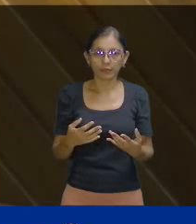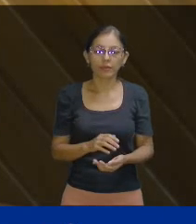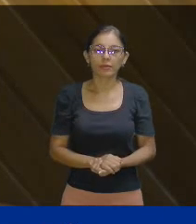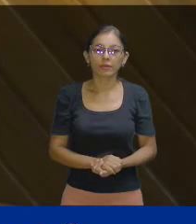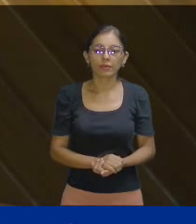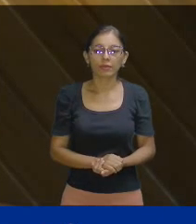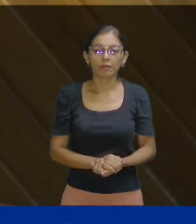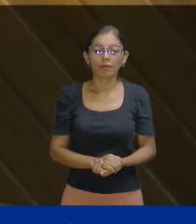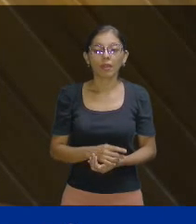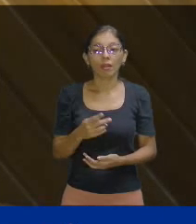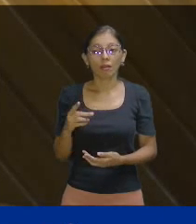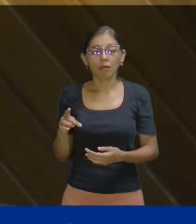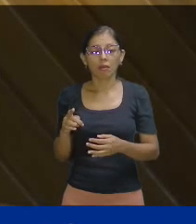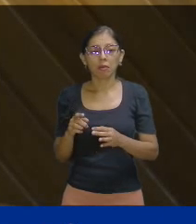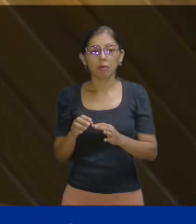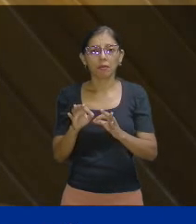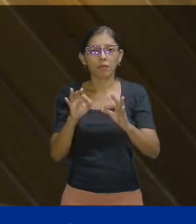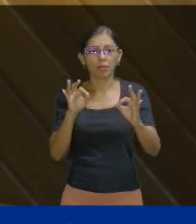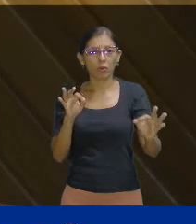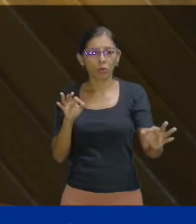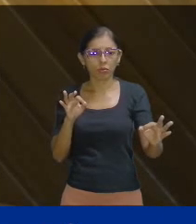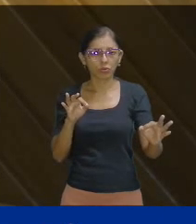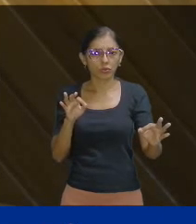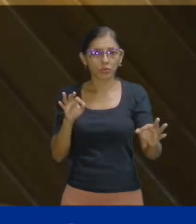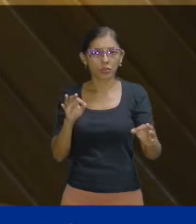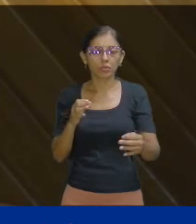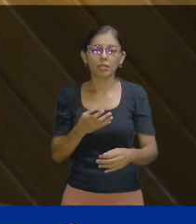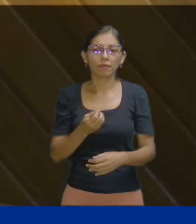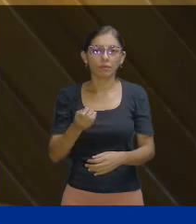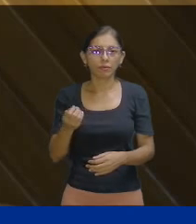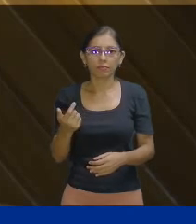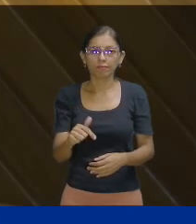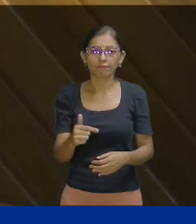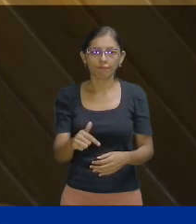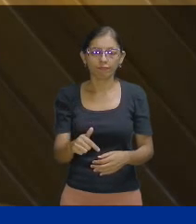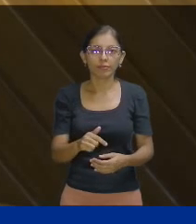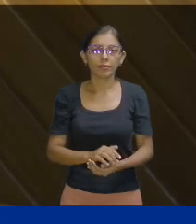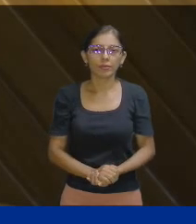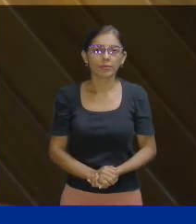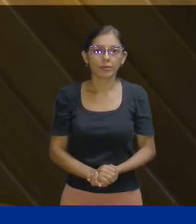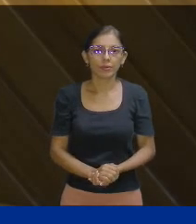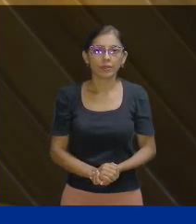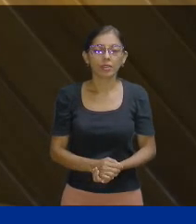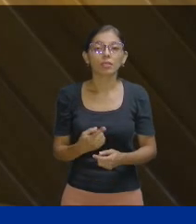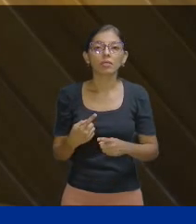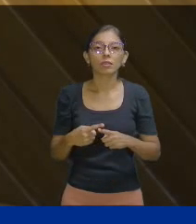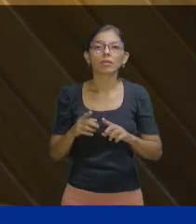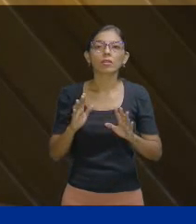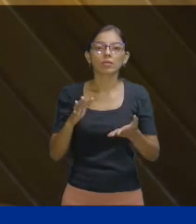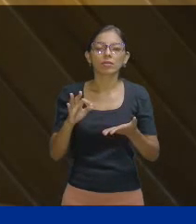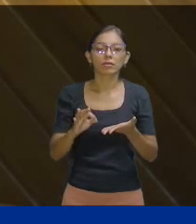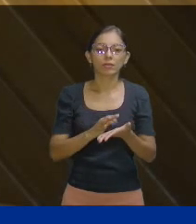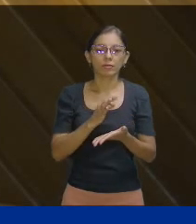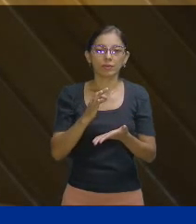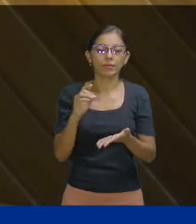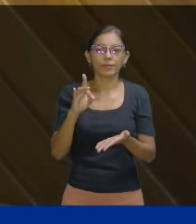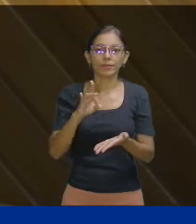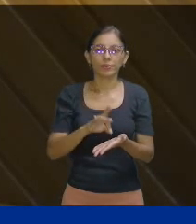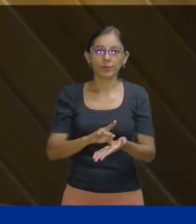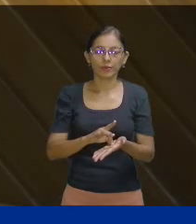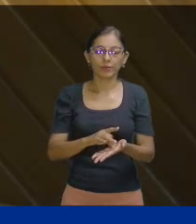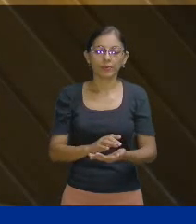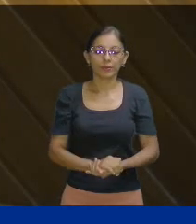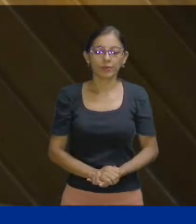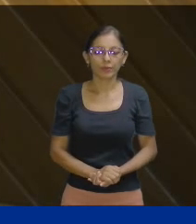desse instrumento, limitando seu cabimento às hipóteses de inexistência ou nulidade da relação